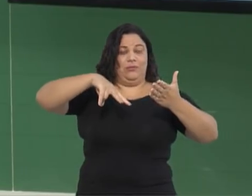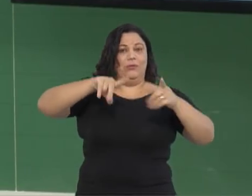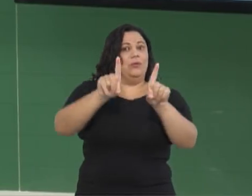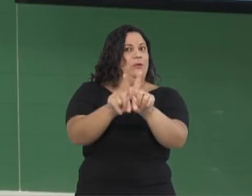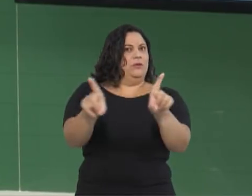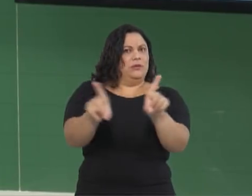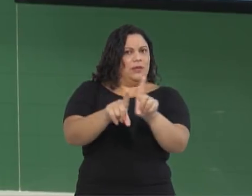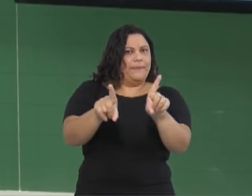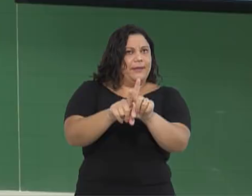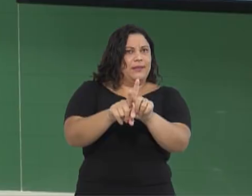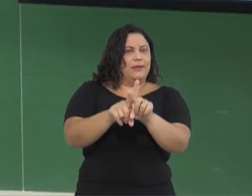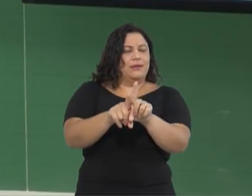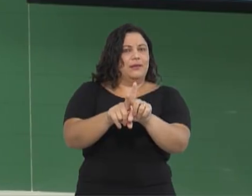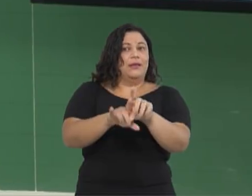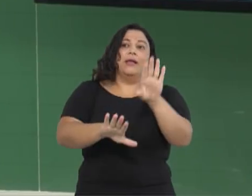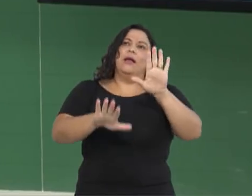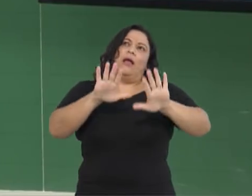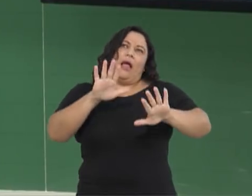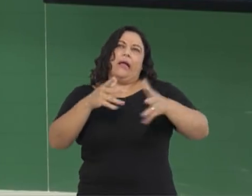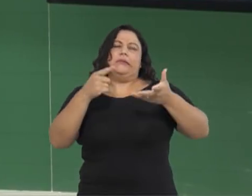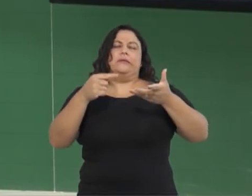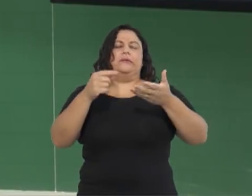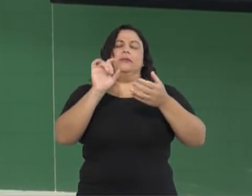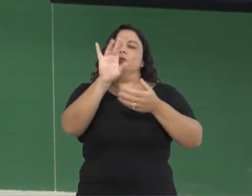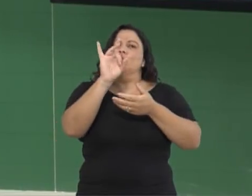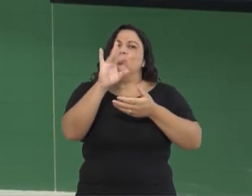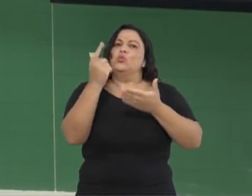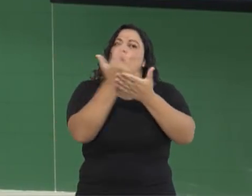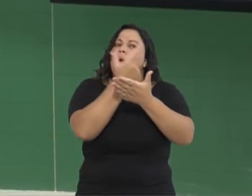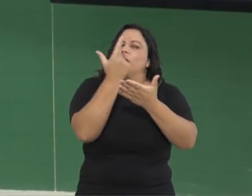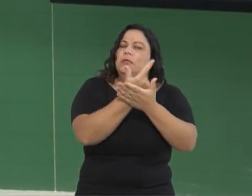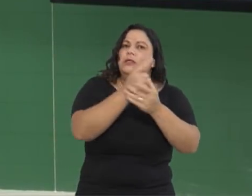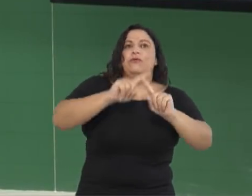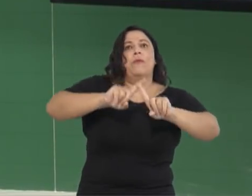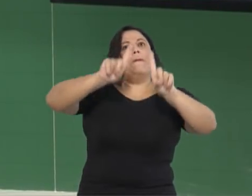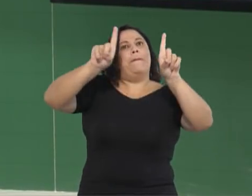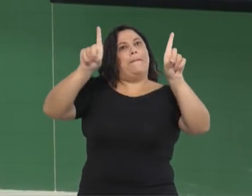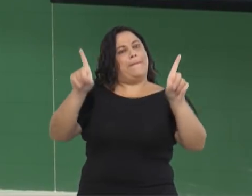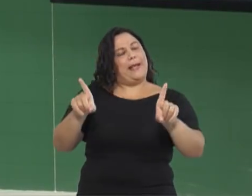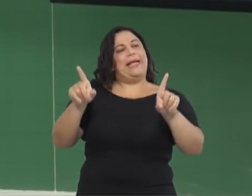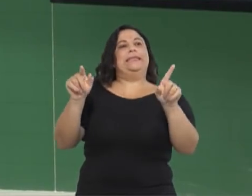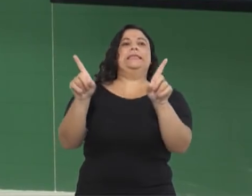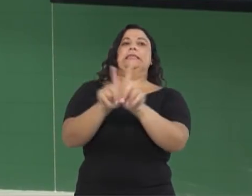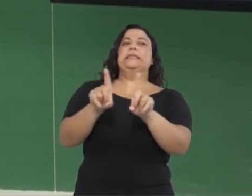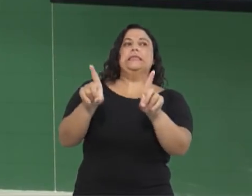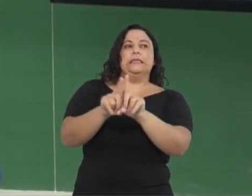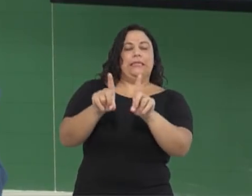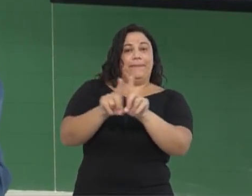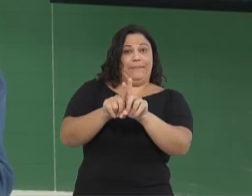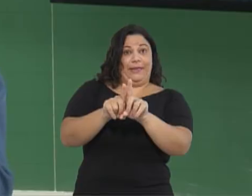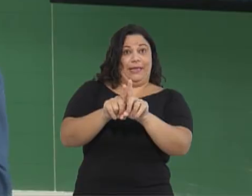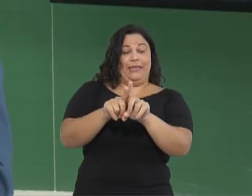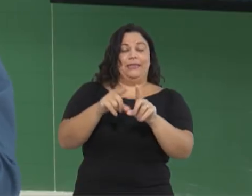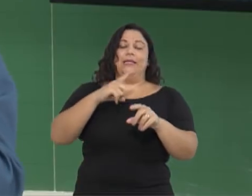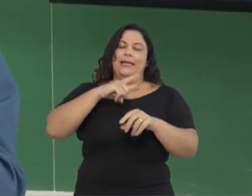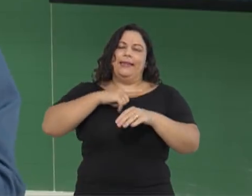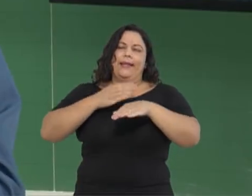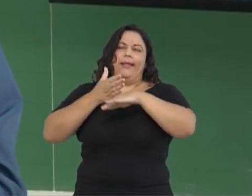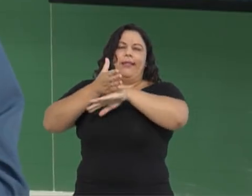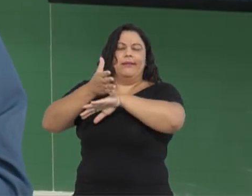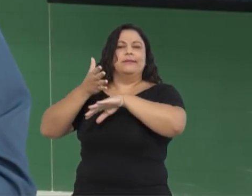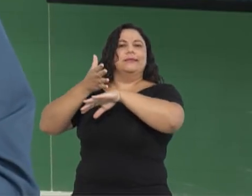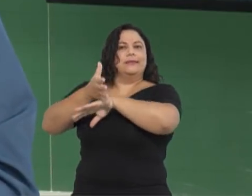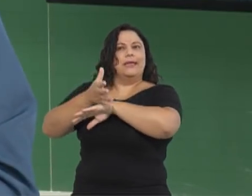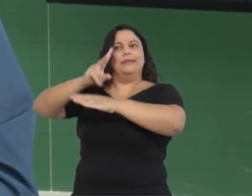ao invés de eu só pegar o livro, vocês têm lá o acesso às fanfics, que eu sei que muitos de vocês aí